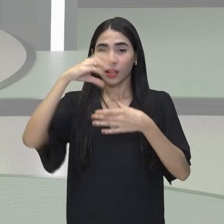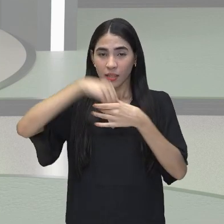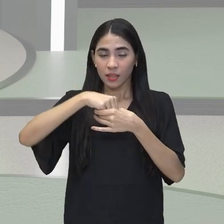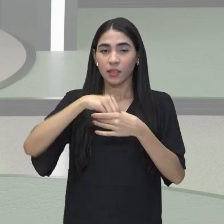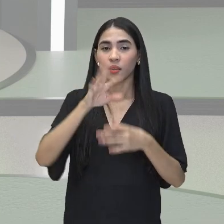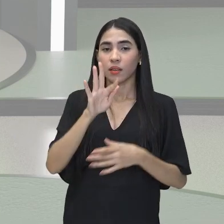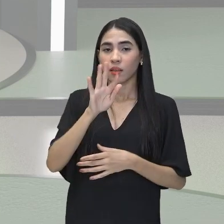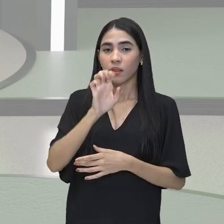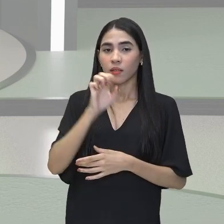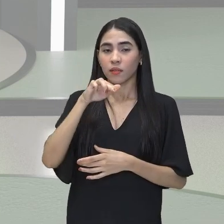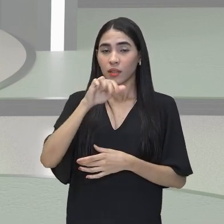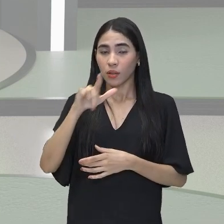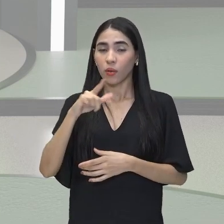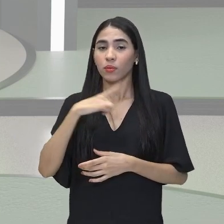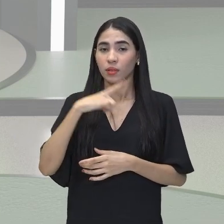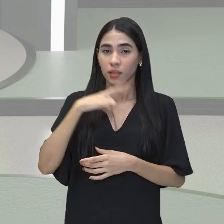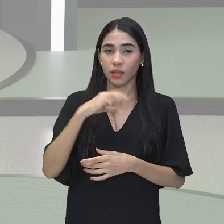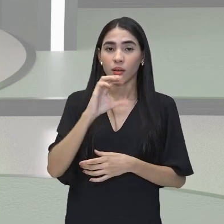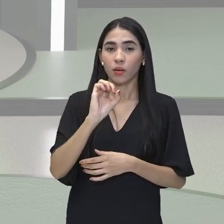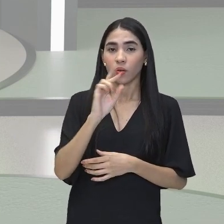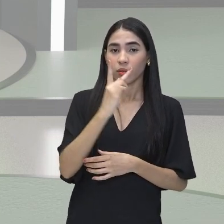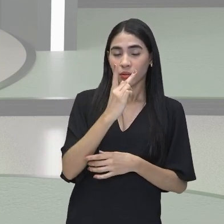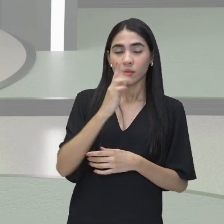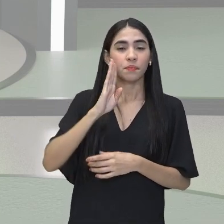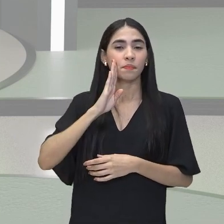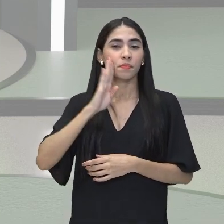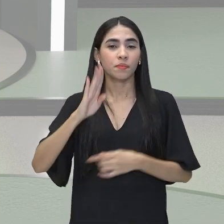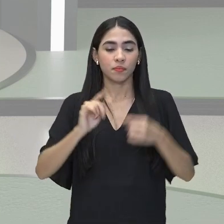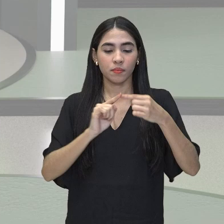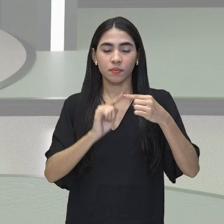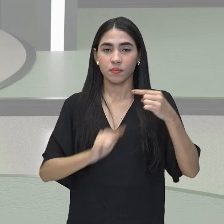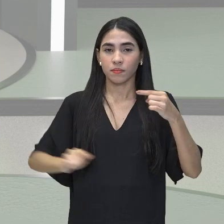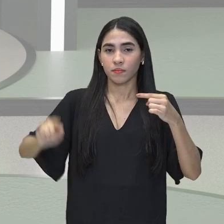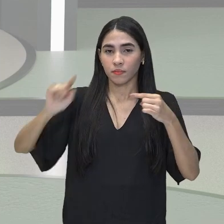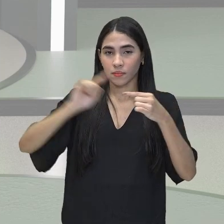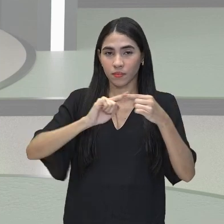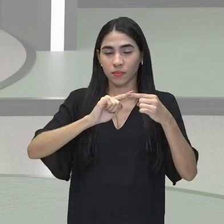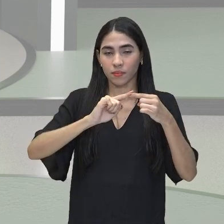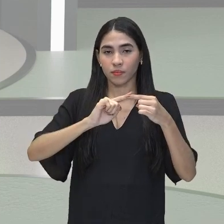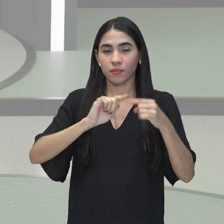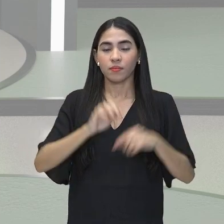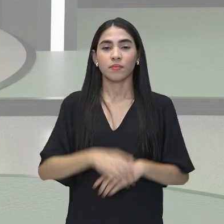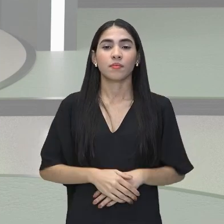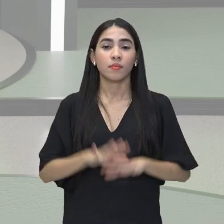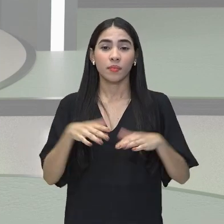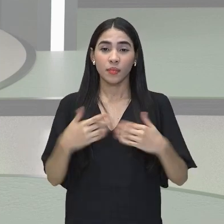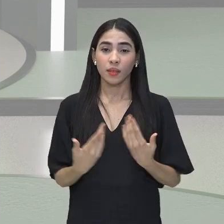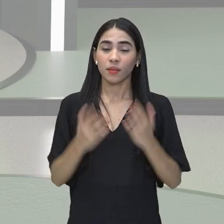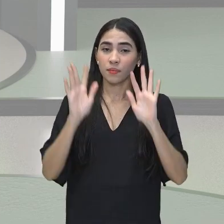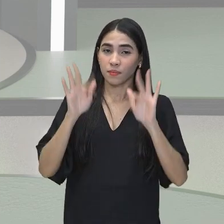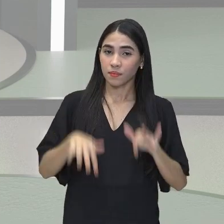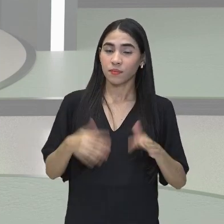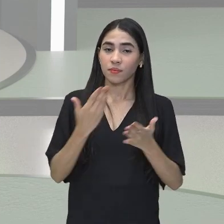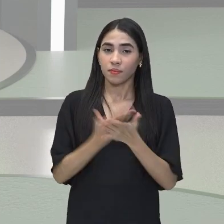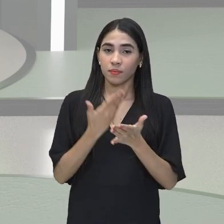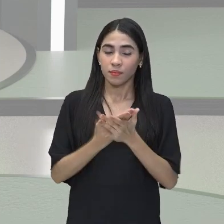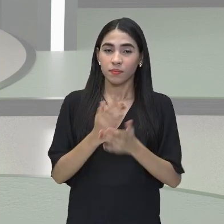fenol presente, ou seja, a hidroxila ligada diretamente ao anel aromático. Então, pessoal, encerro por aqui